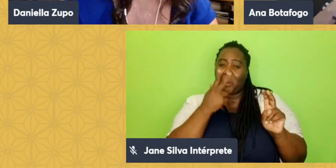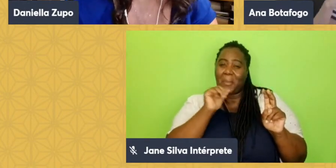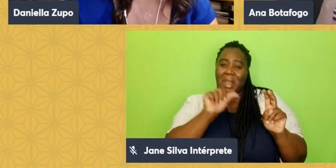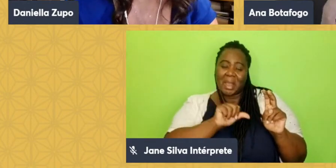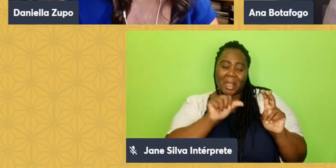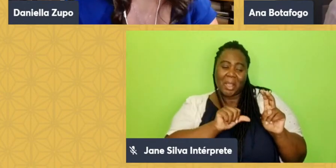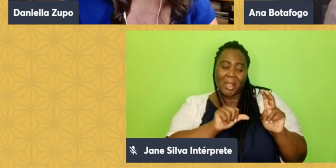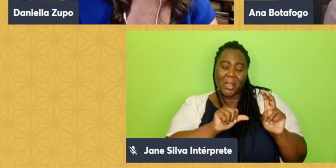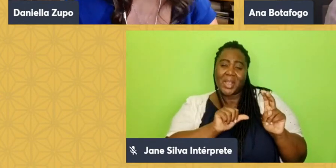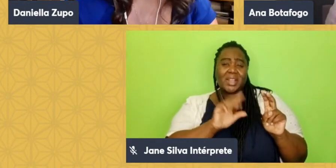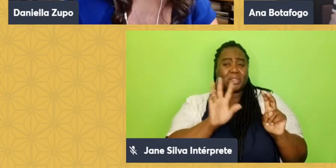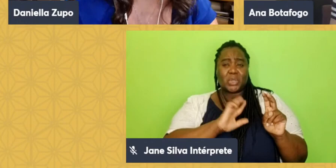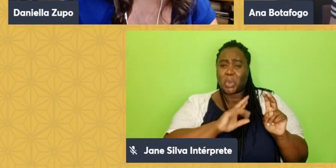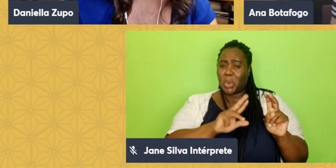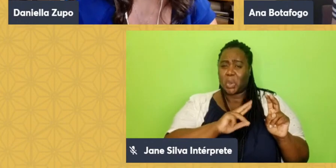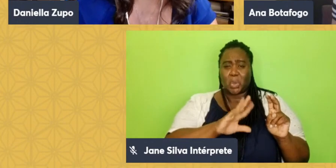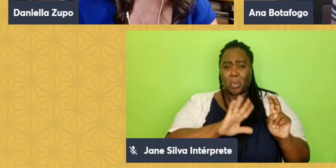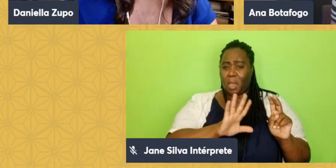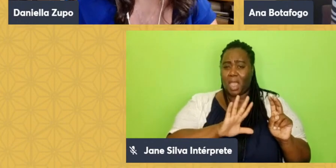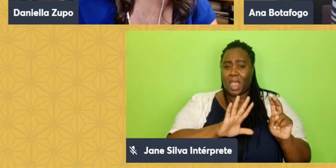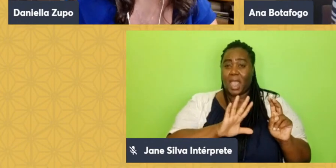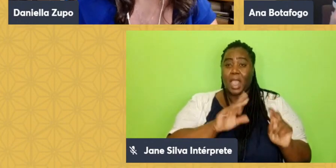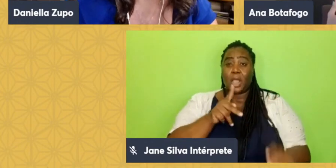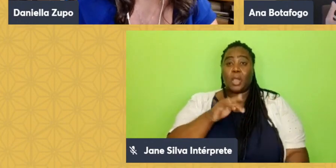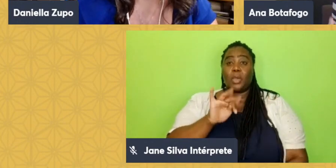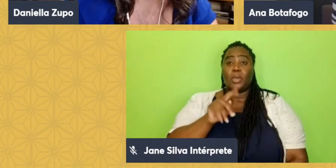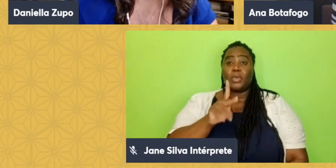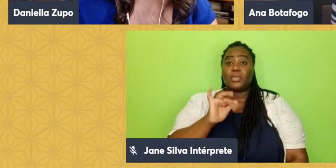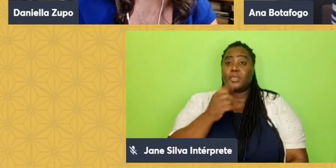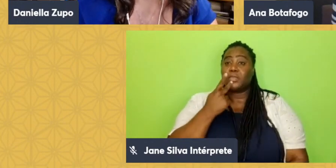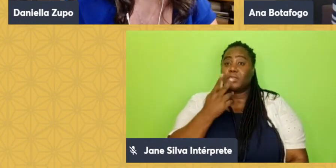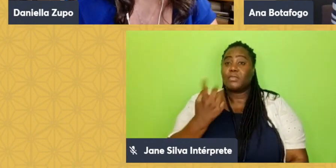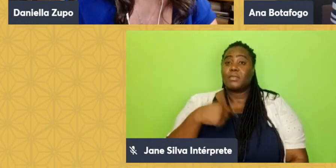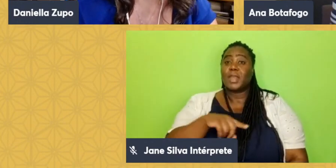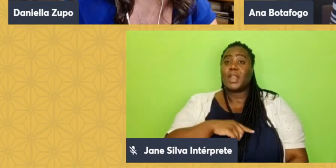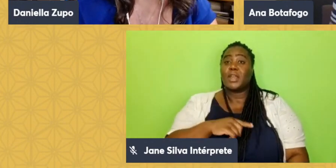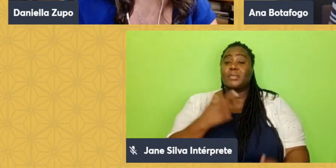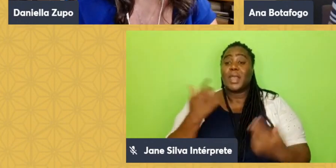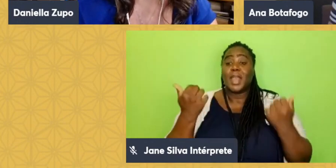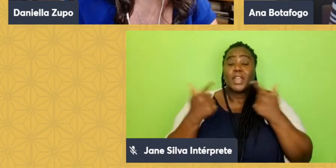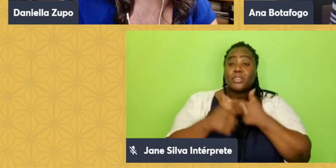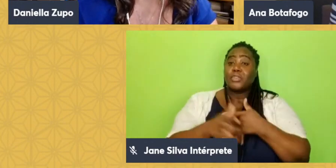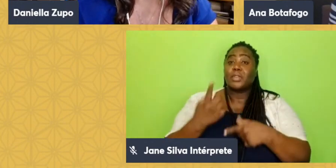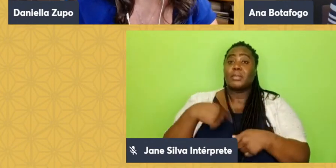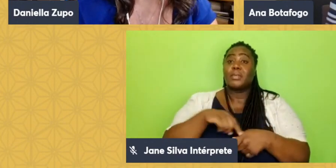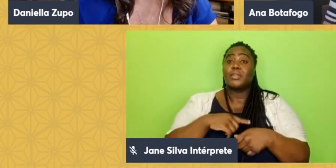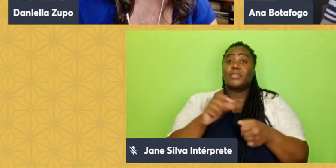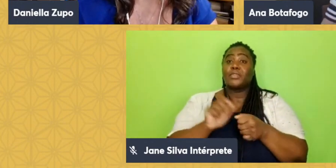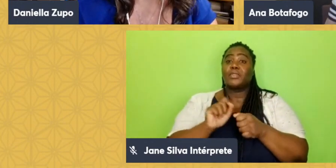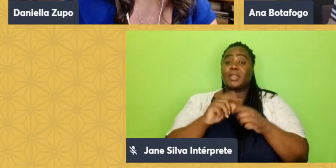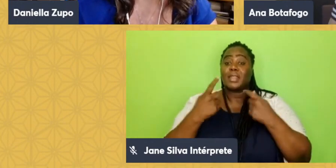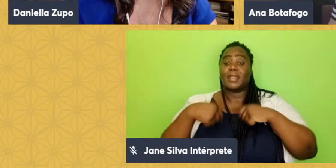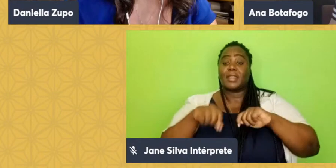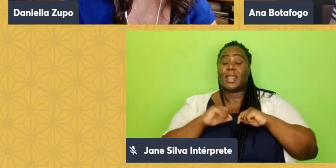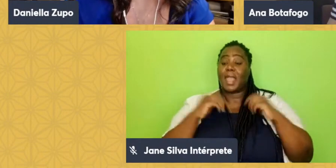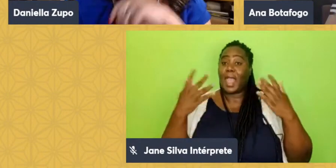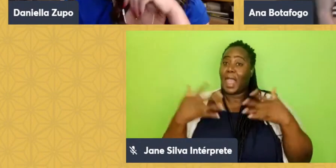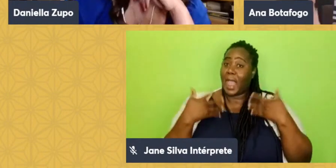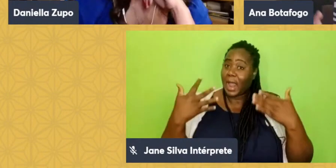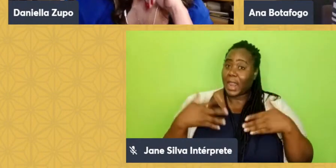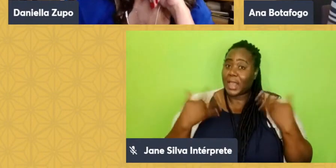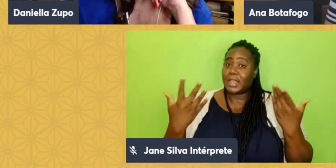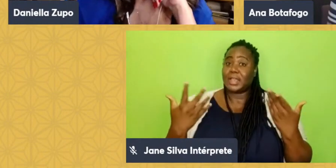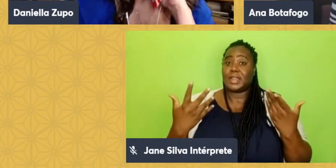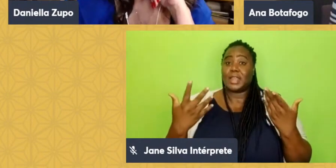Sininho para fugir é o Tik Tok eu acho que veio planos de e Para nos trazer alegria trazer